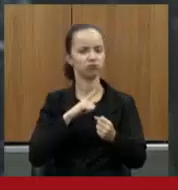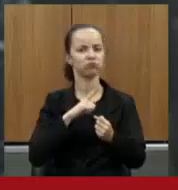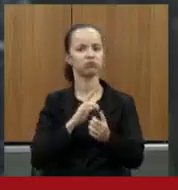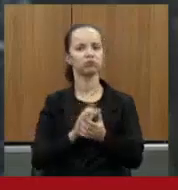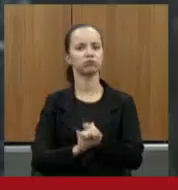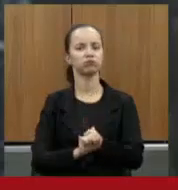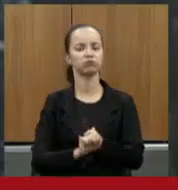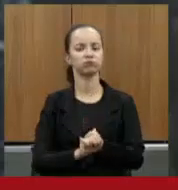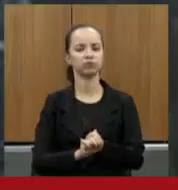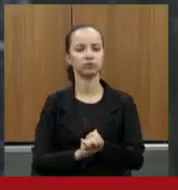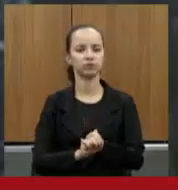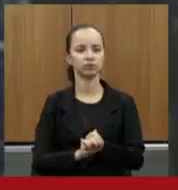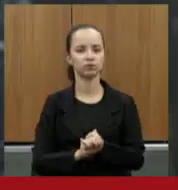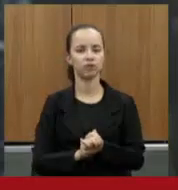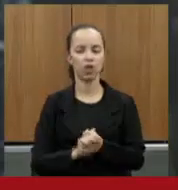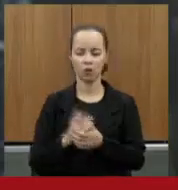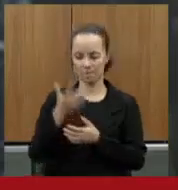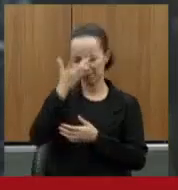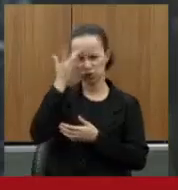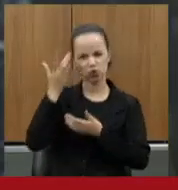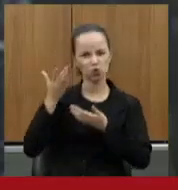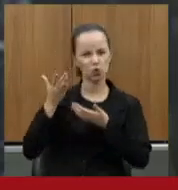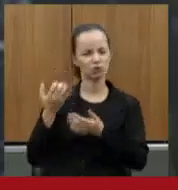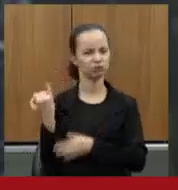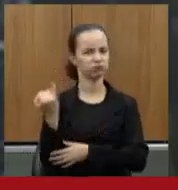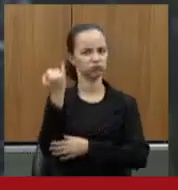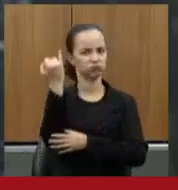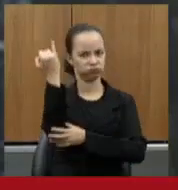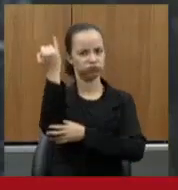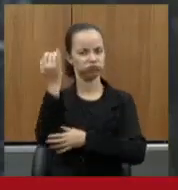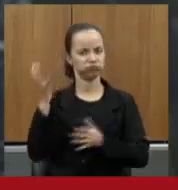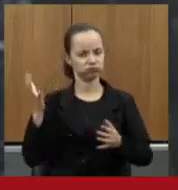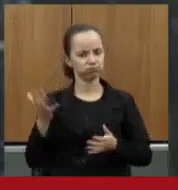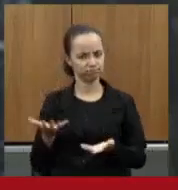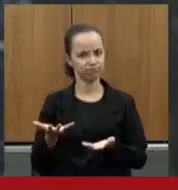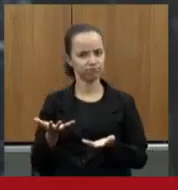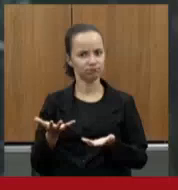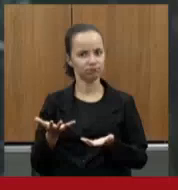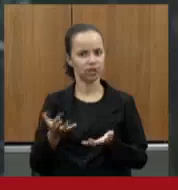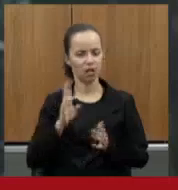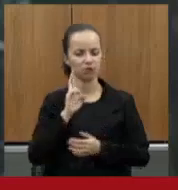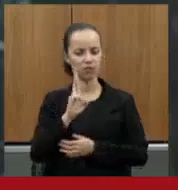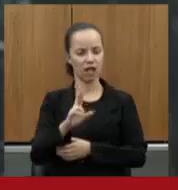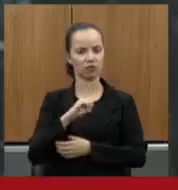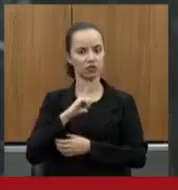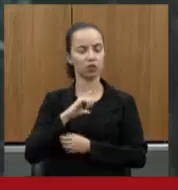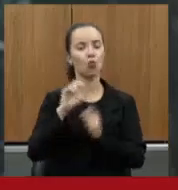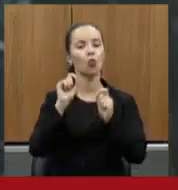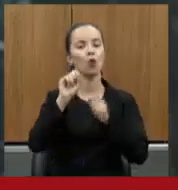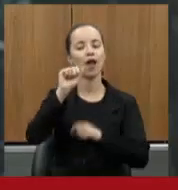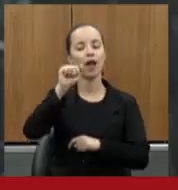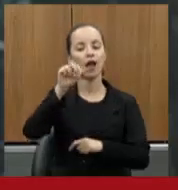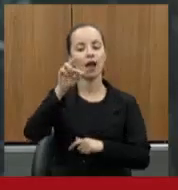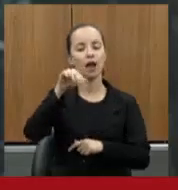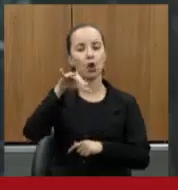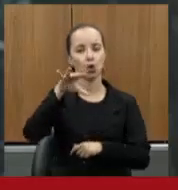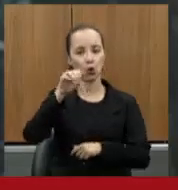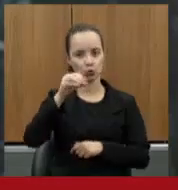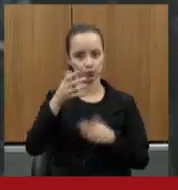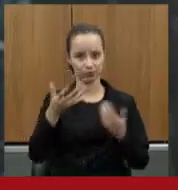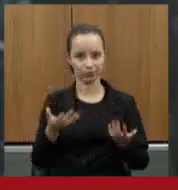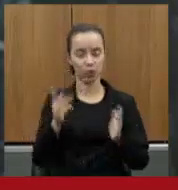intimorato, um orador, talvez, considerado o maior orador parlamentar que nós já tivemos, que foi Antônio Carlos Ribeiro de Andrada.